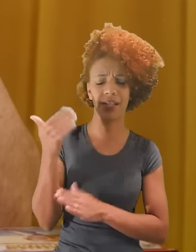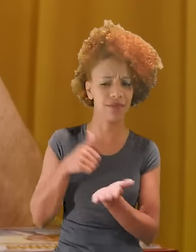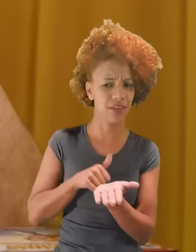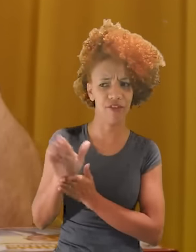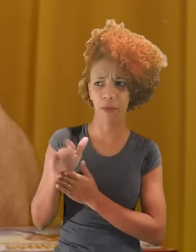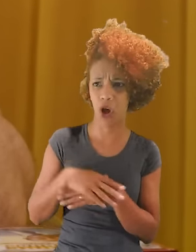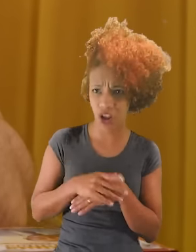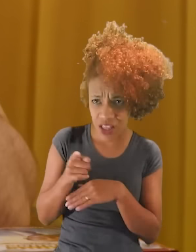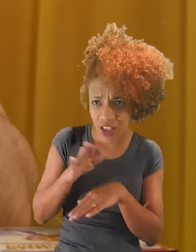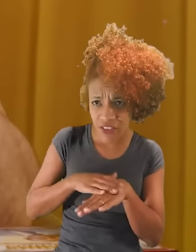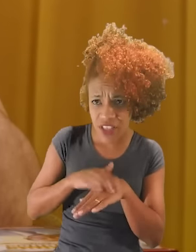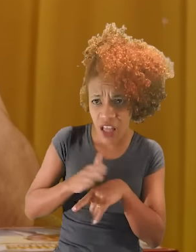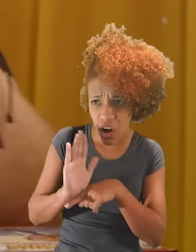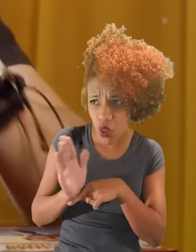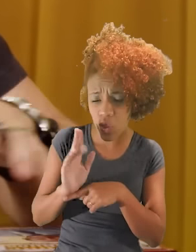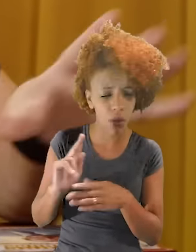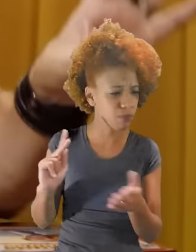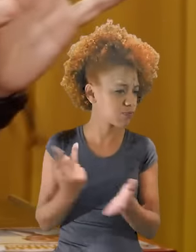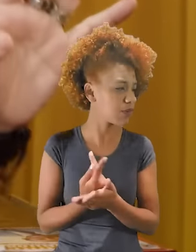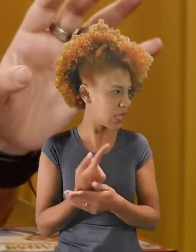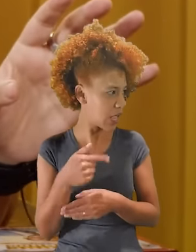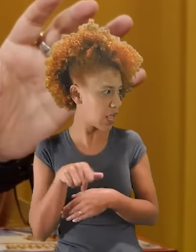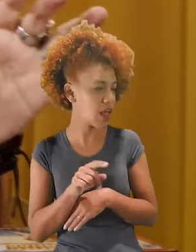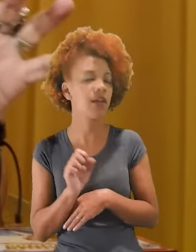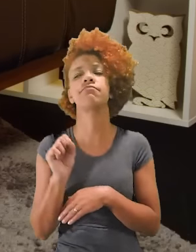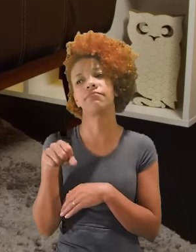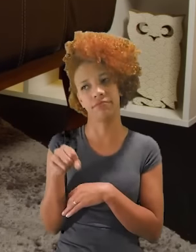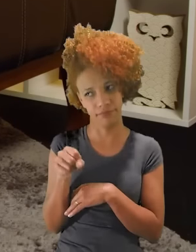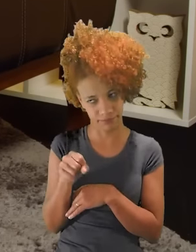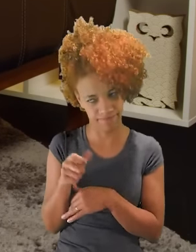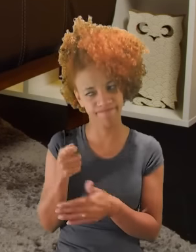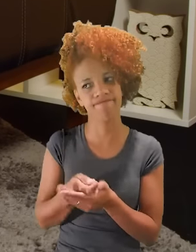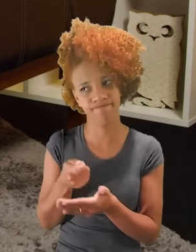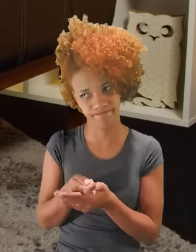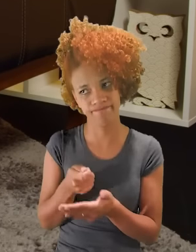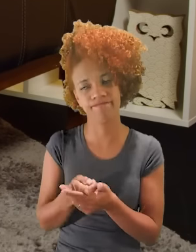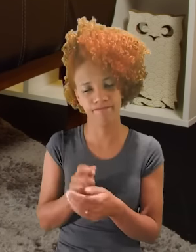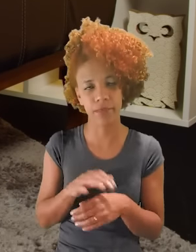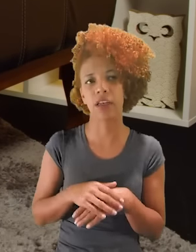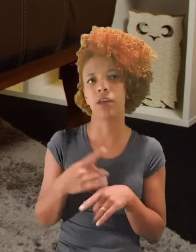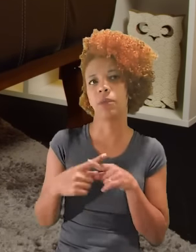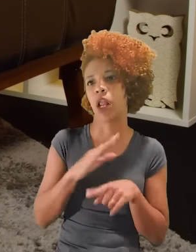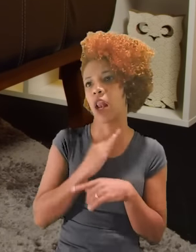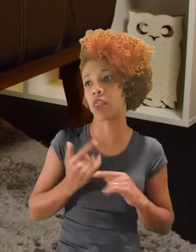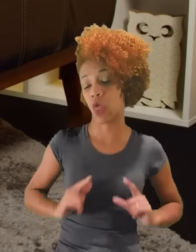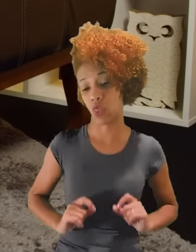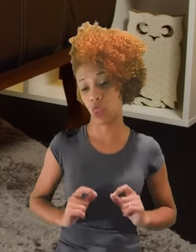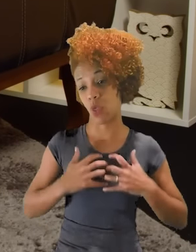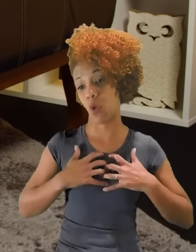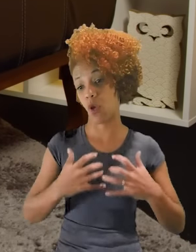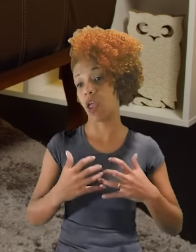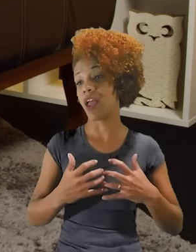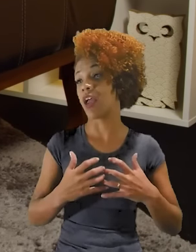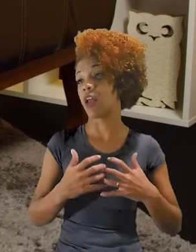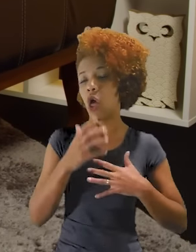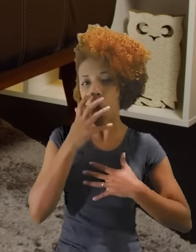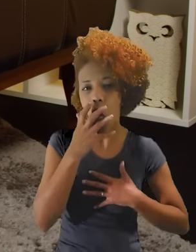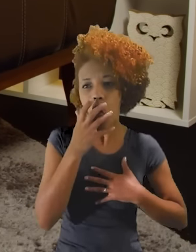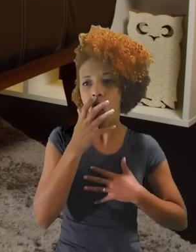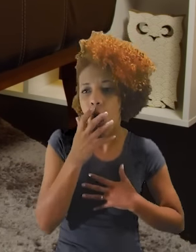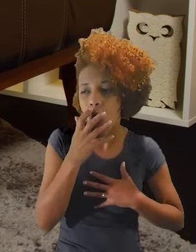equipe inteira. Fala, vocês fizeram isso? Não, é rua todo mundo. Ele era esse cara? Era. Ele era casca. Tanto que assim, ele morreu de câncer no pulmão, né? Ele tossia